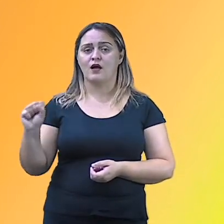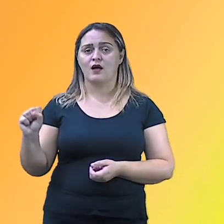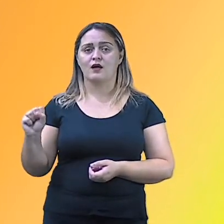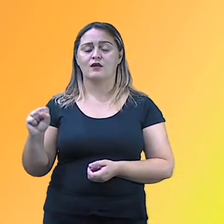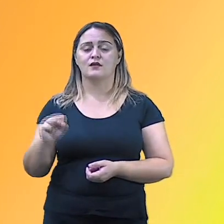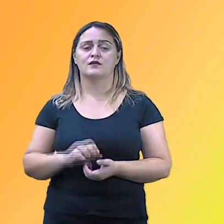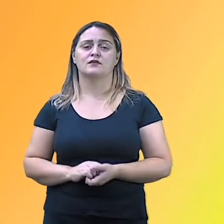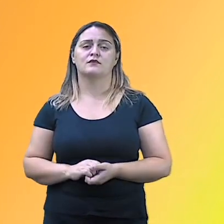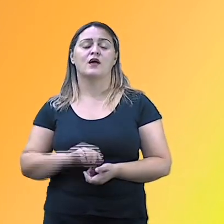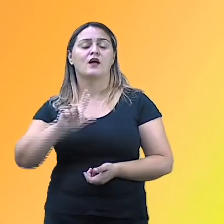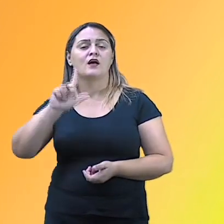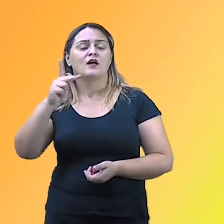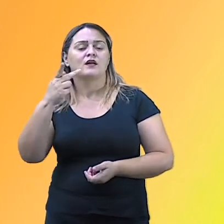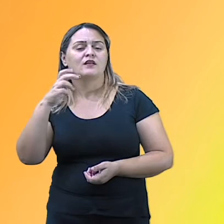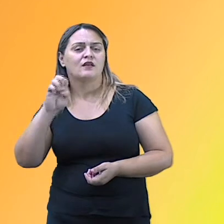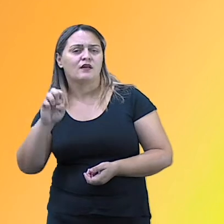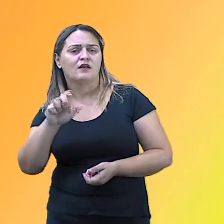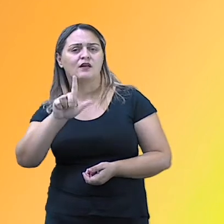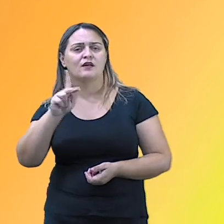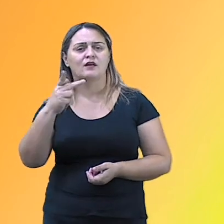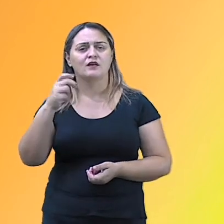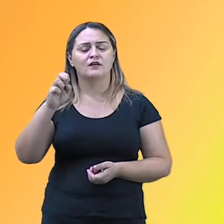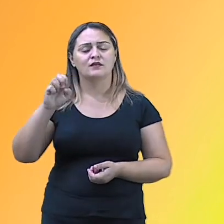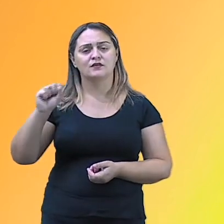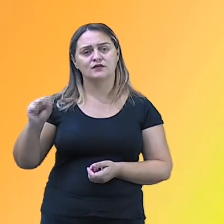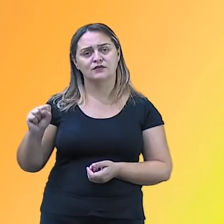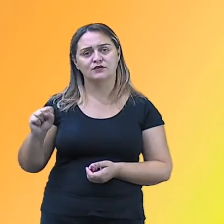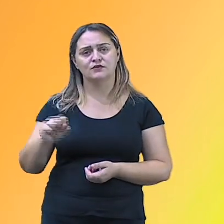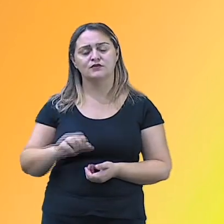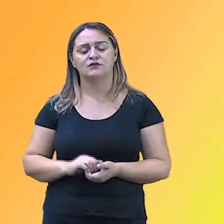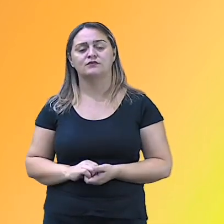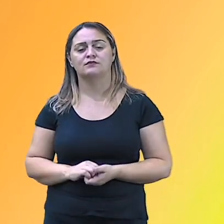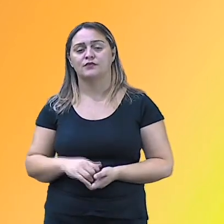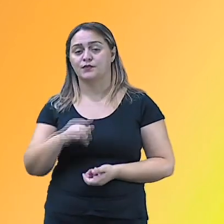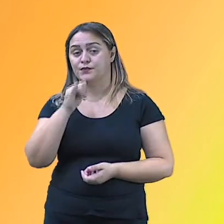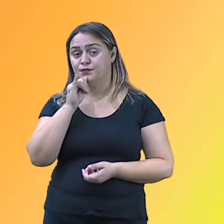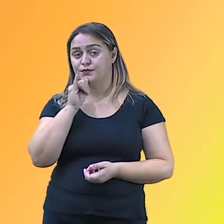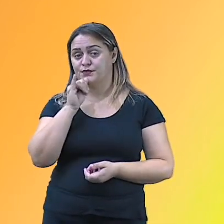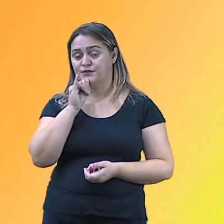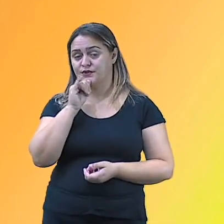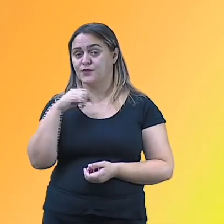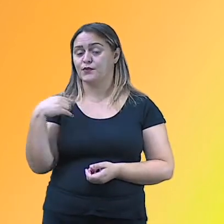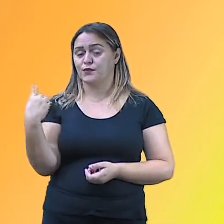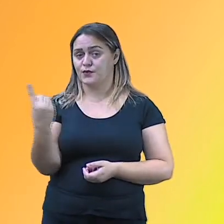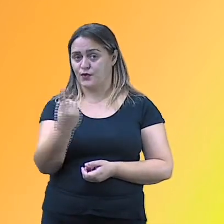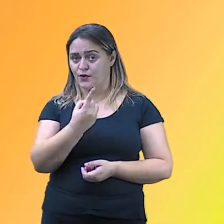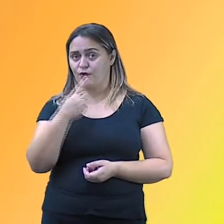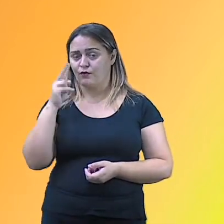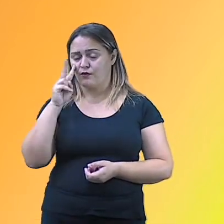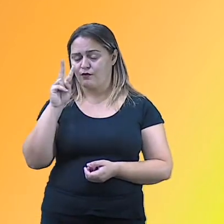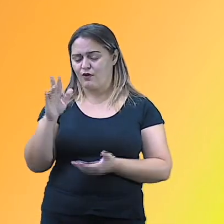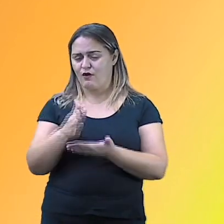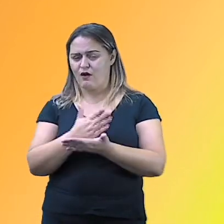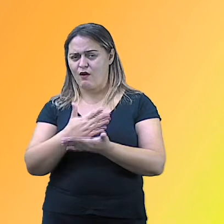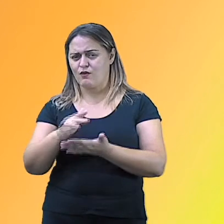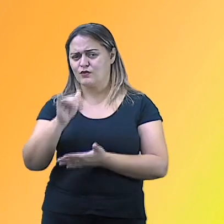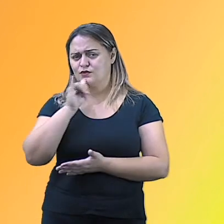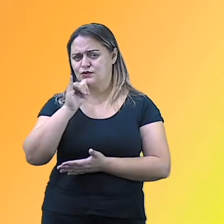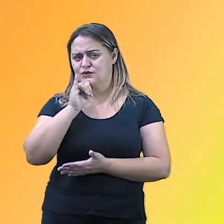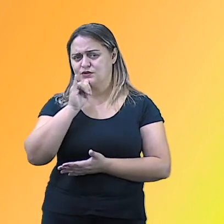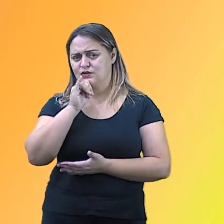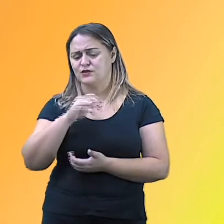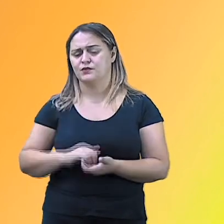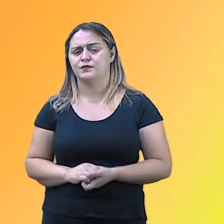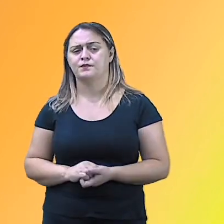lhes, nos e vos. Exemplo? Sim, usaremos o mesmo exemplo aqui do slide